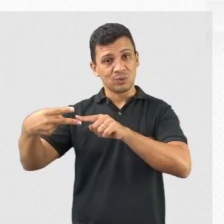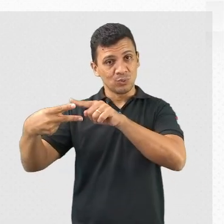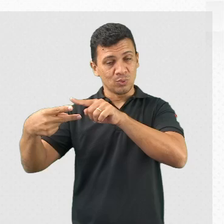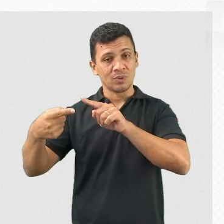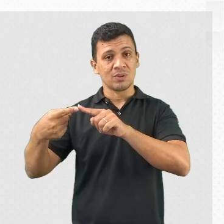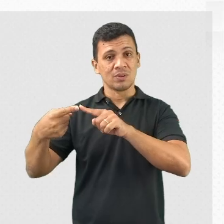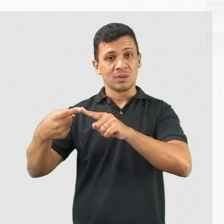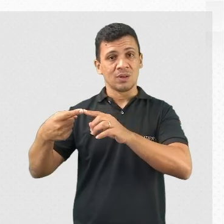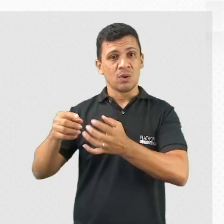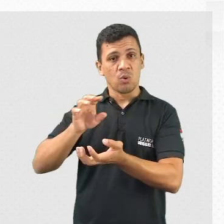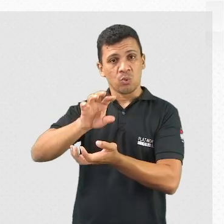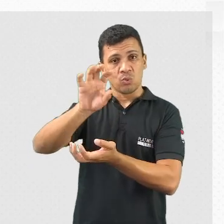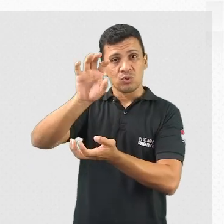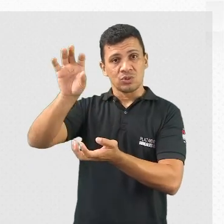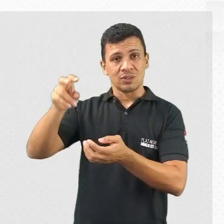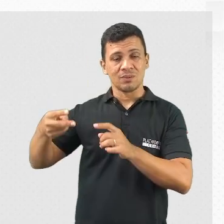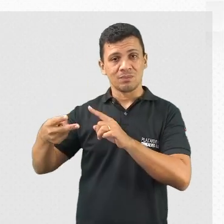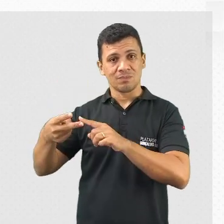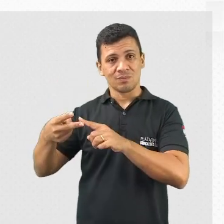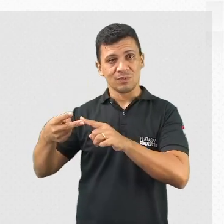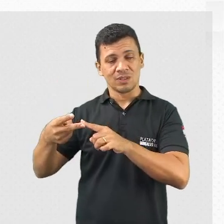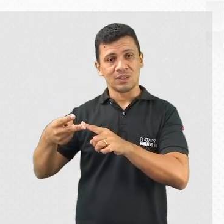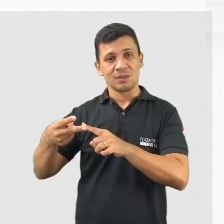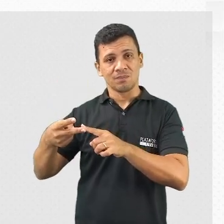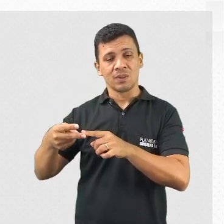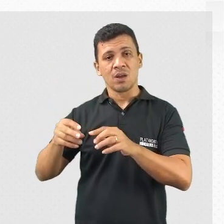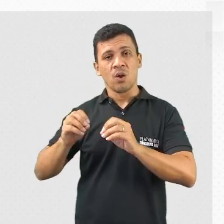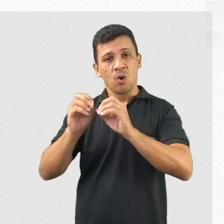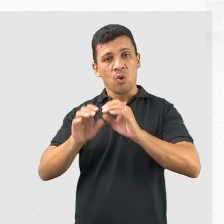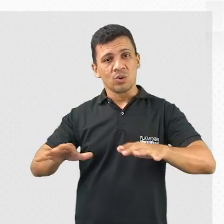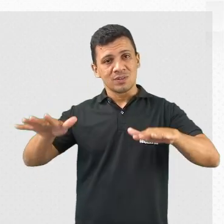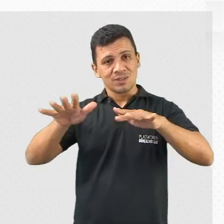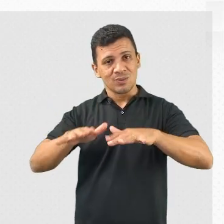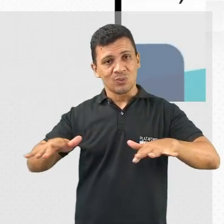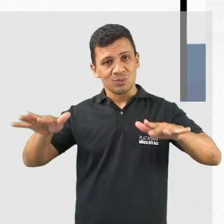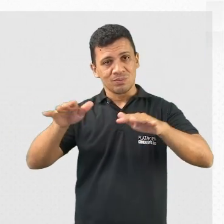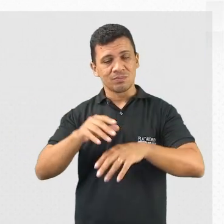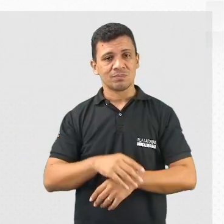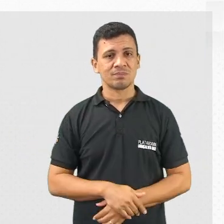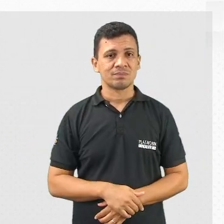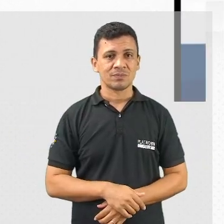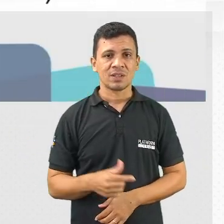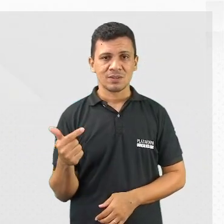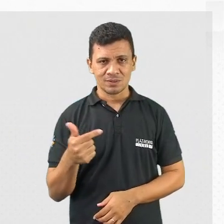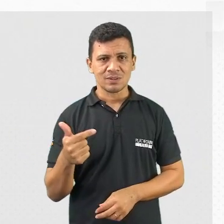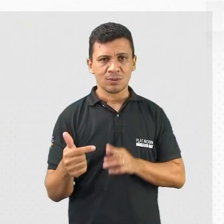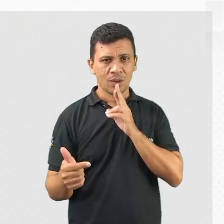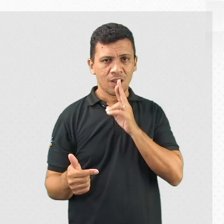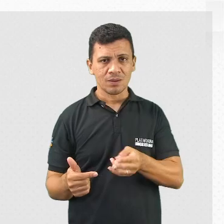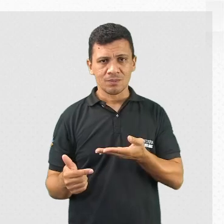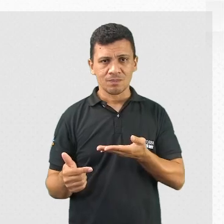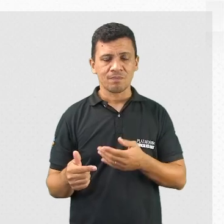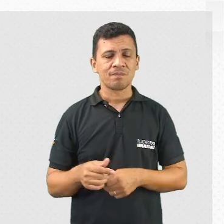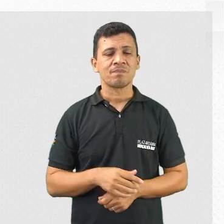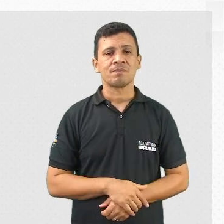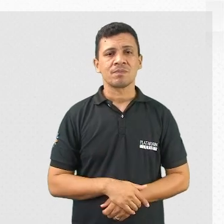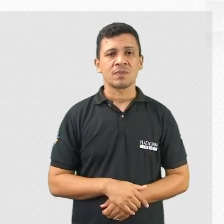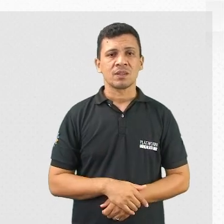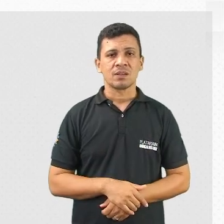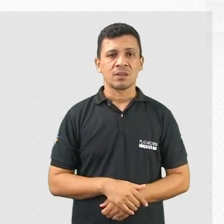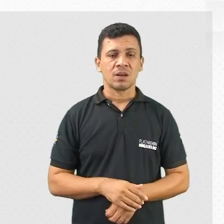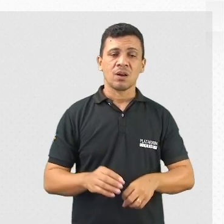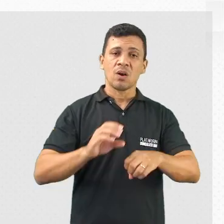Crosta continental, crosta oceânica. Beleza? Vamos responder mais uma? Dá tempo? Segunda questão. A